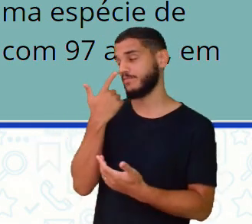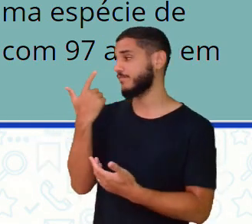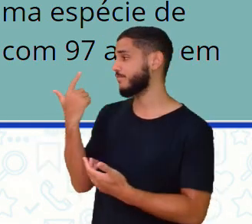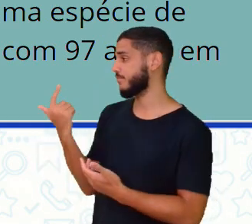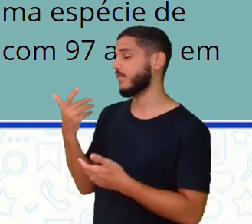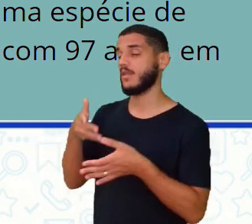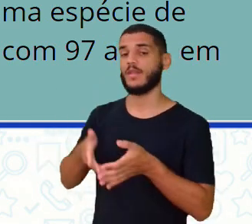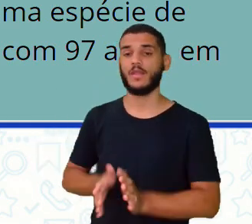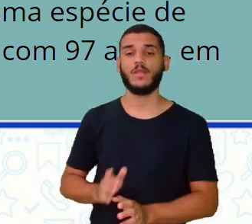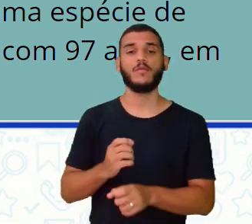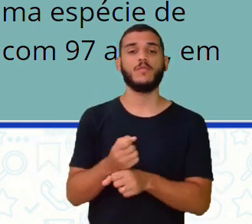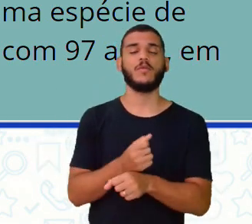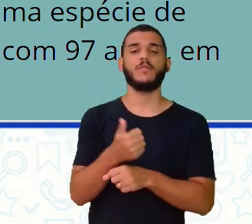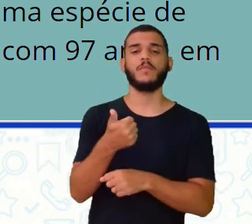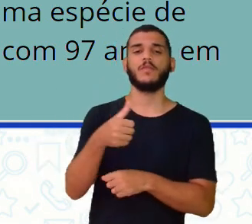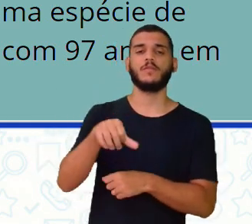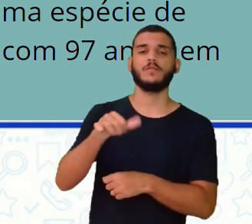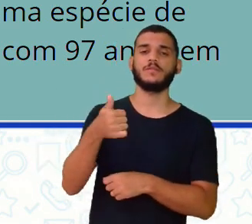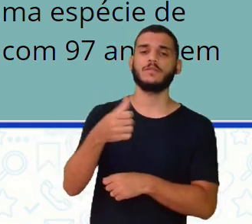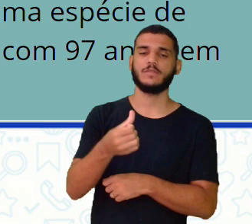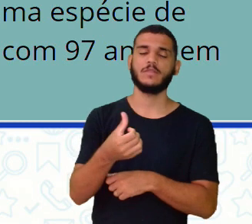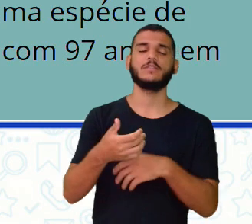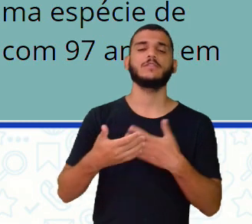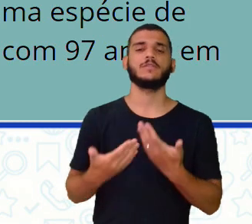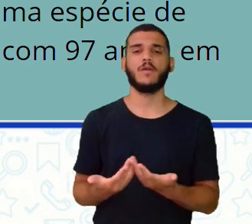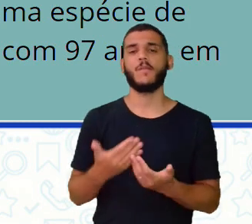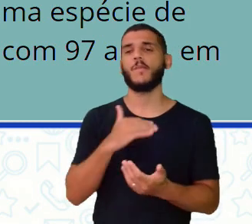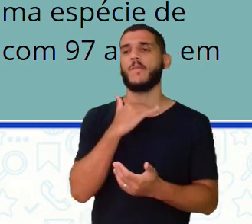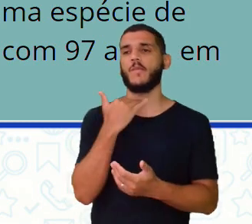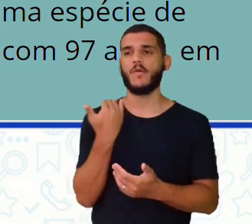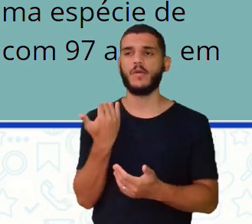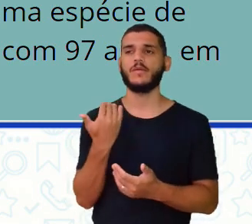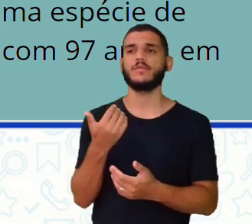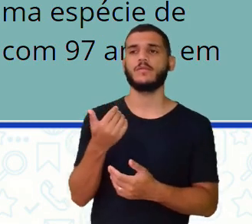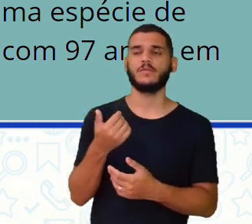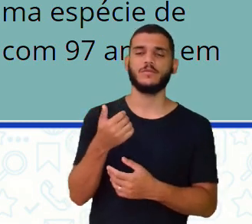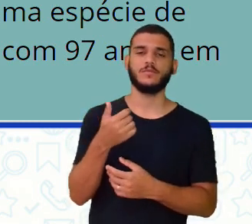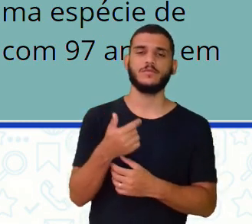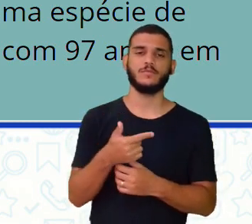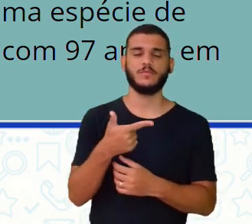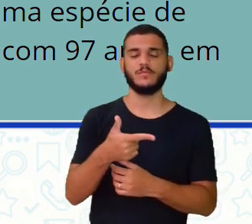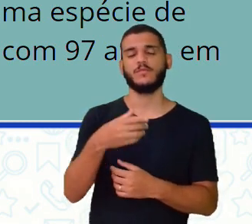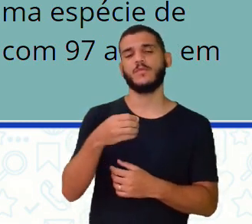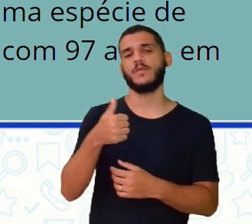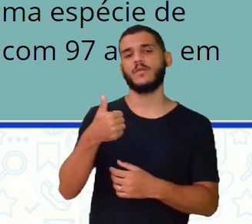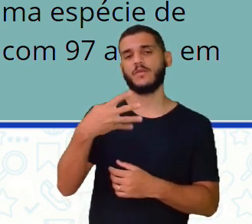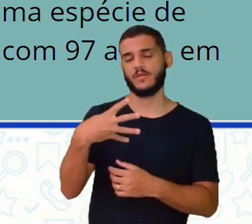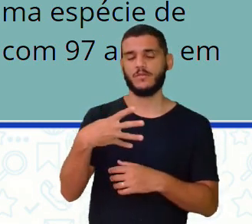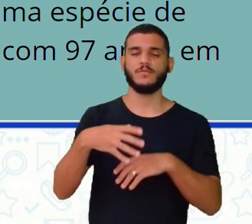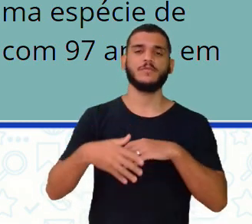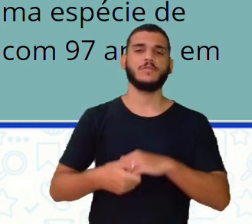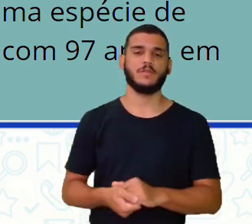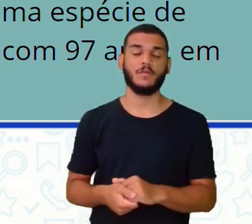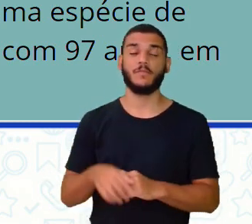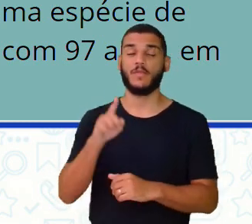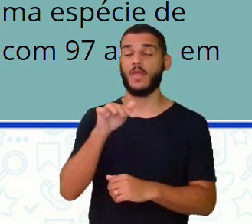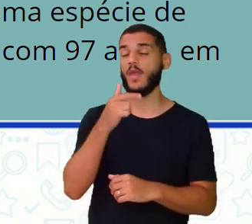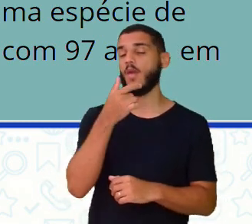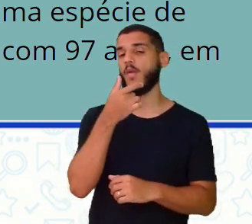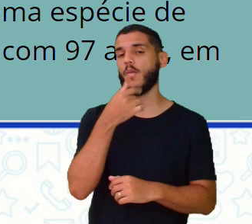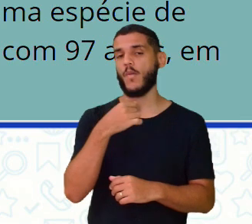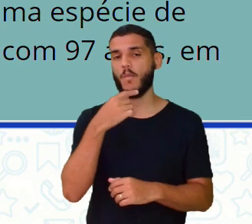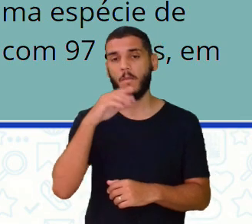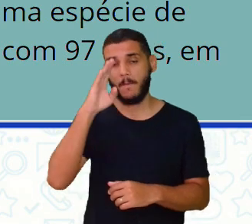nasceu, não é, no ano de 1916, morreu no ano de 2014, foi um dos